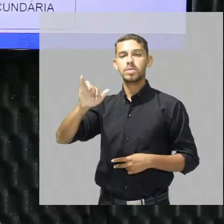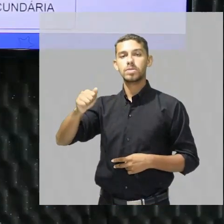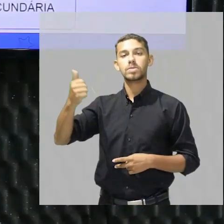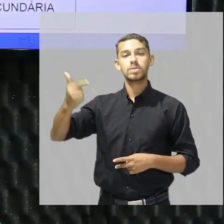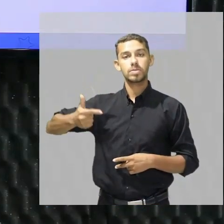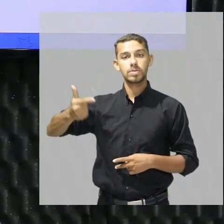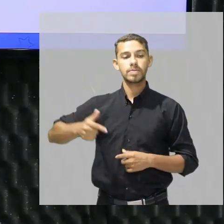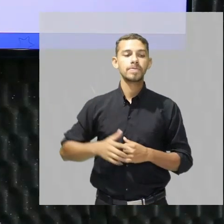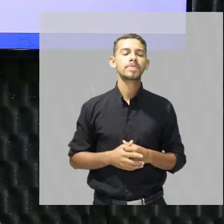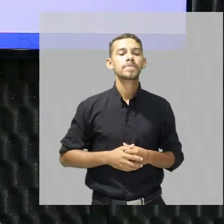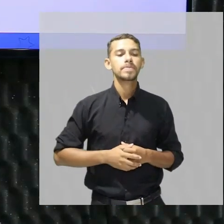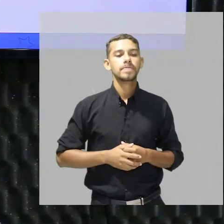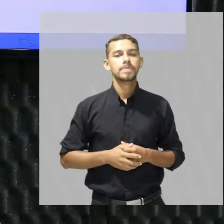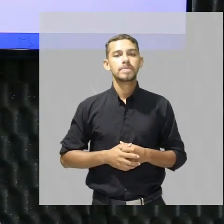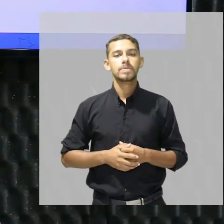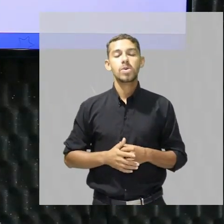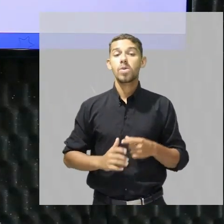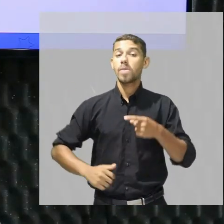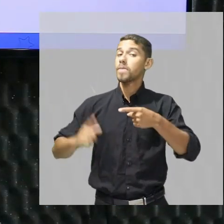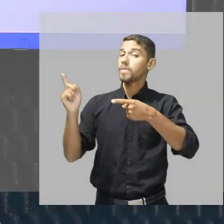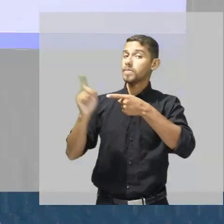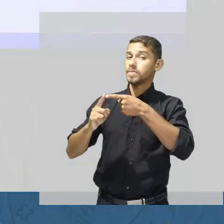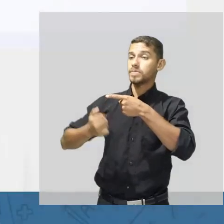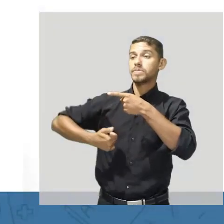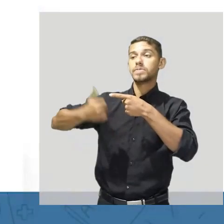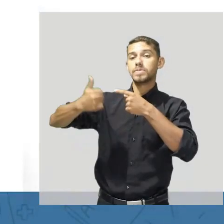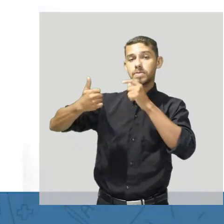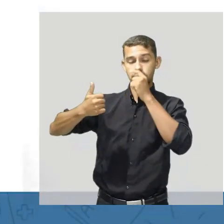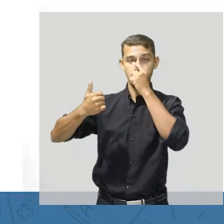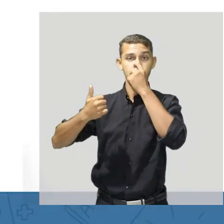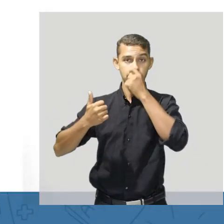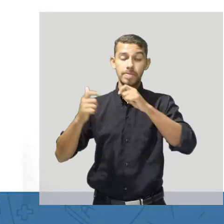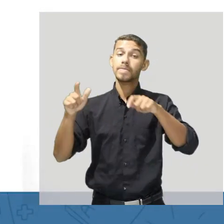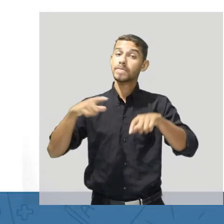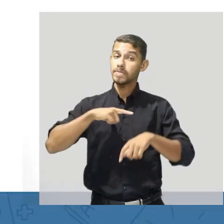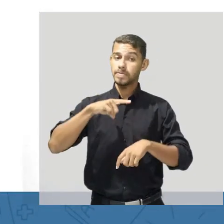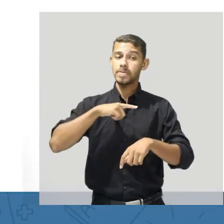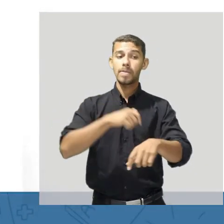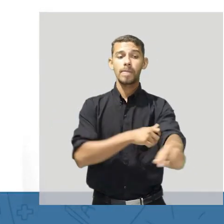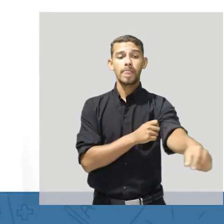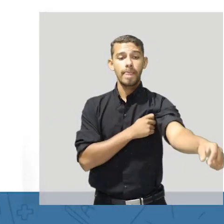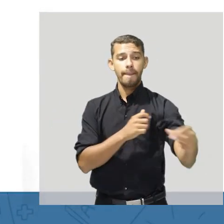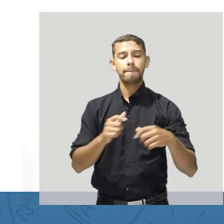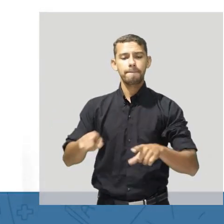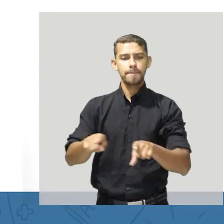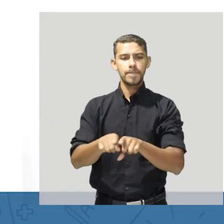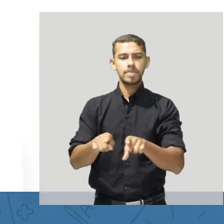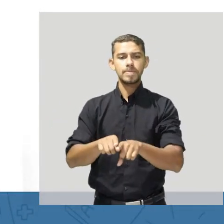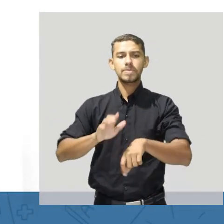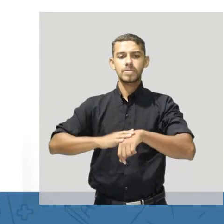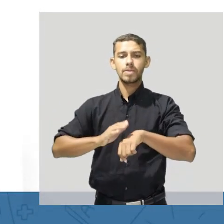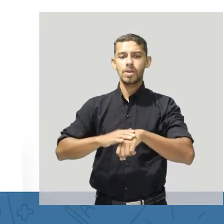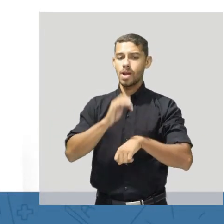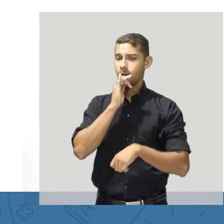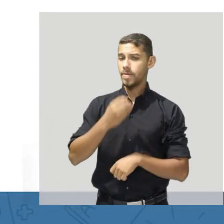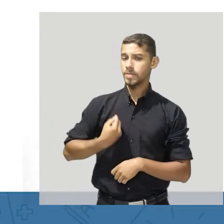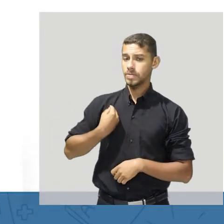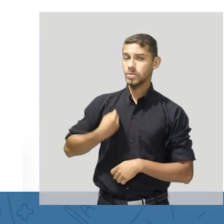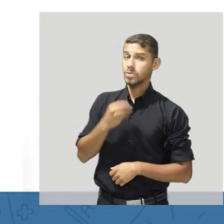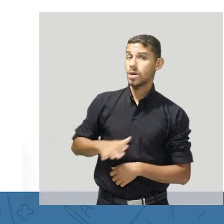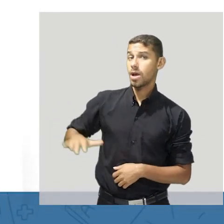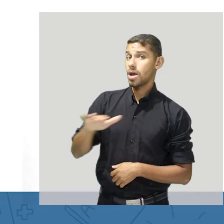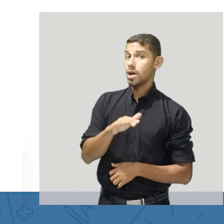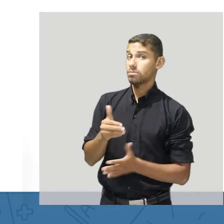diferença dos dois, né? Então, na sucessão primária, nós temos a sucessão que se passa em